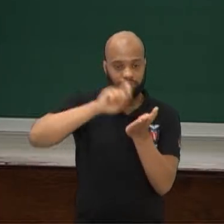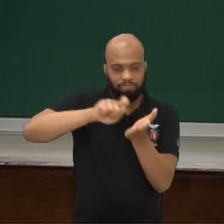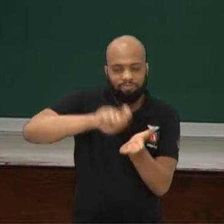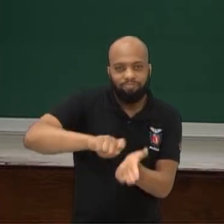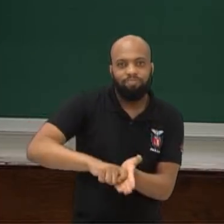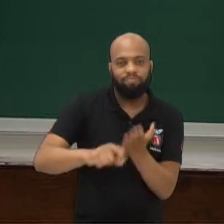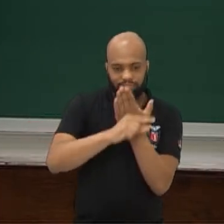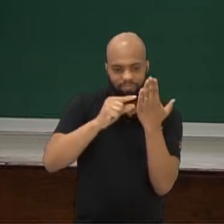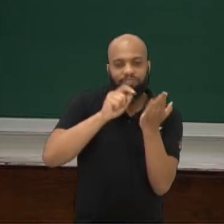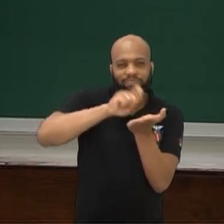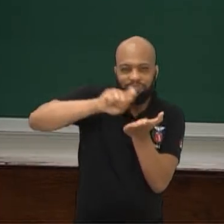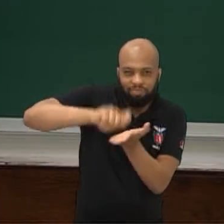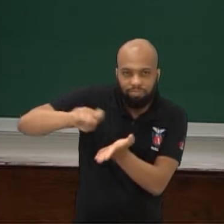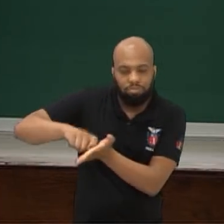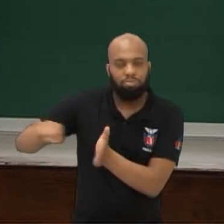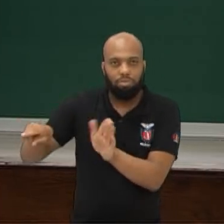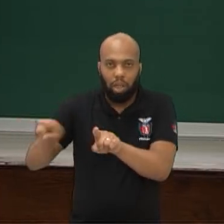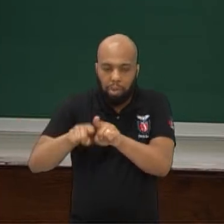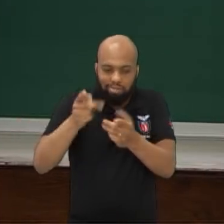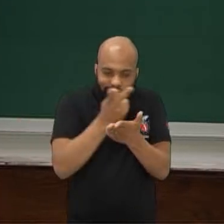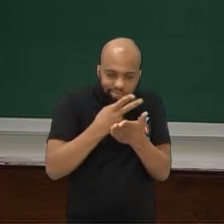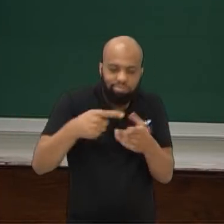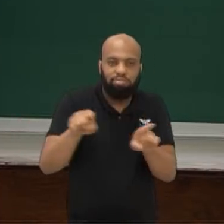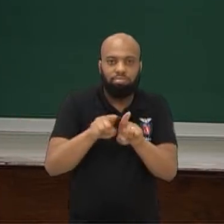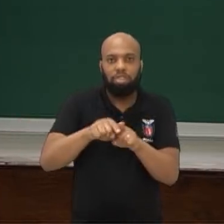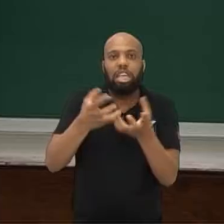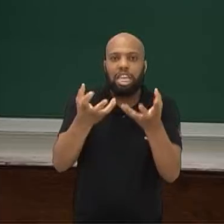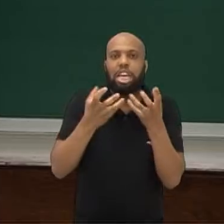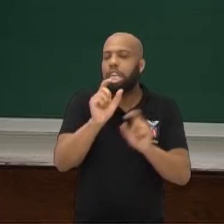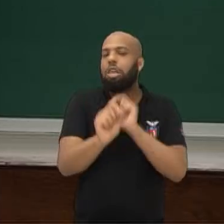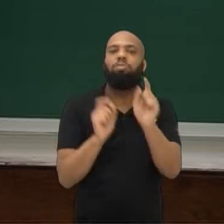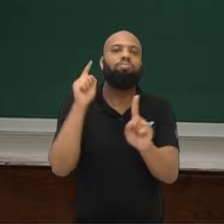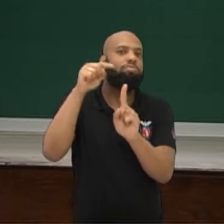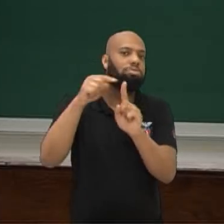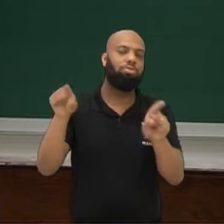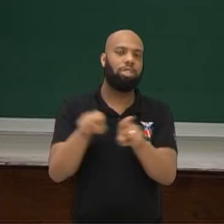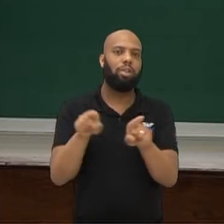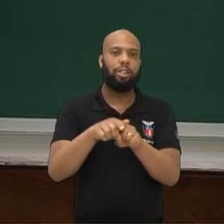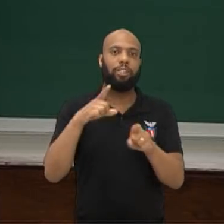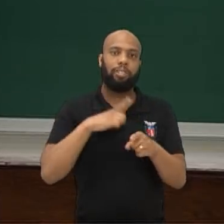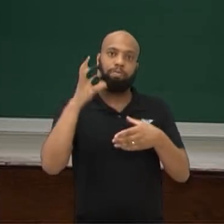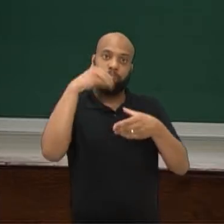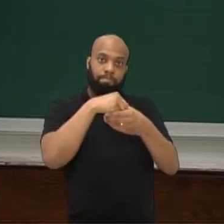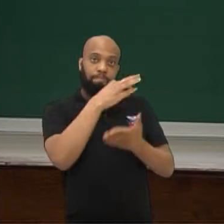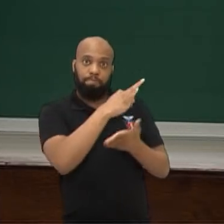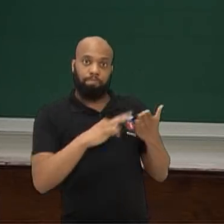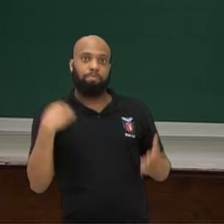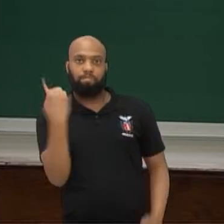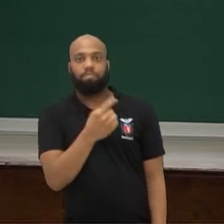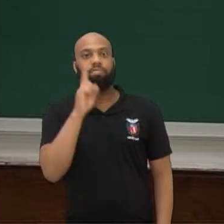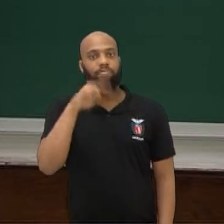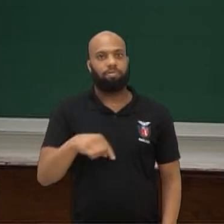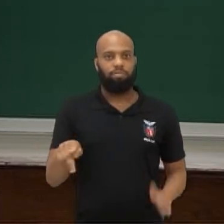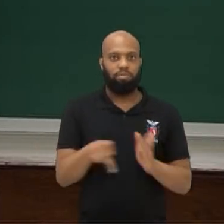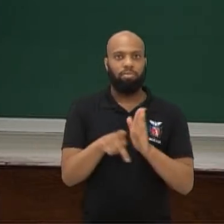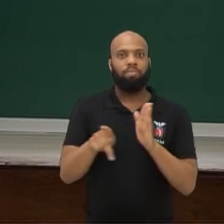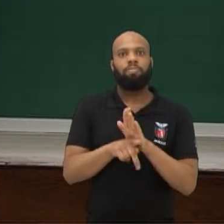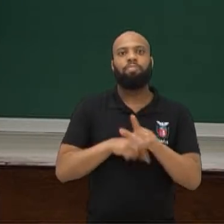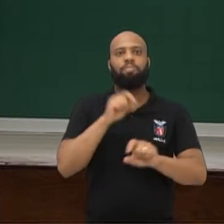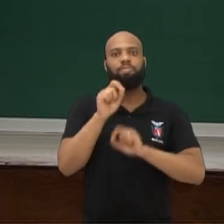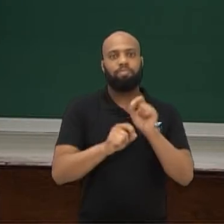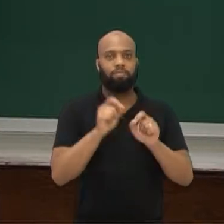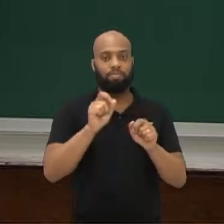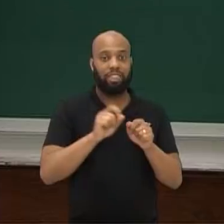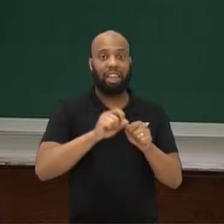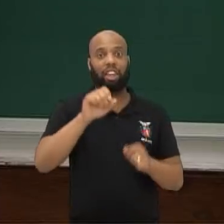tirinha, né, do cartunista, do chargista, enfim, da pessoa que elaborou, né, esse texto, que a gente considera um texto imagético,